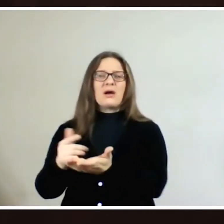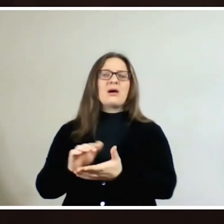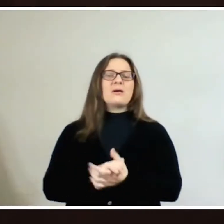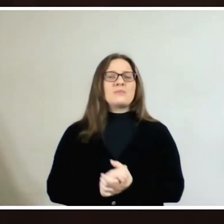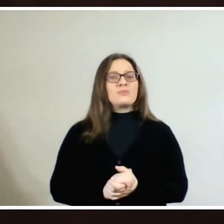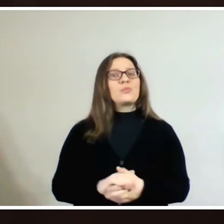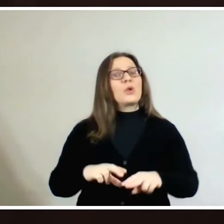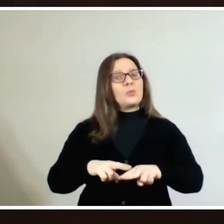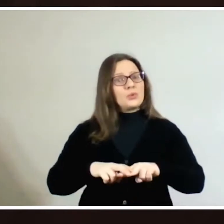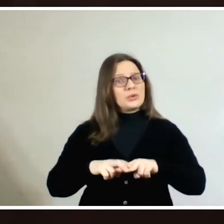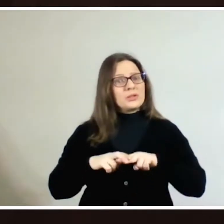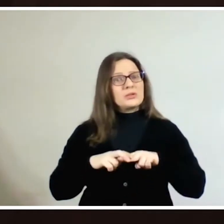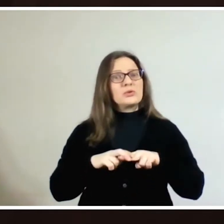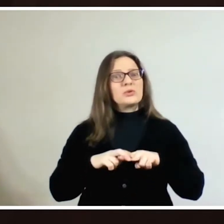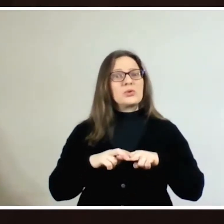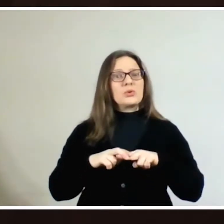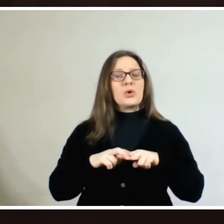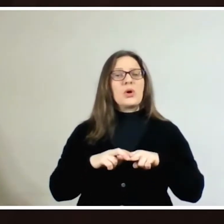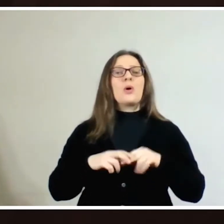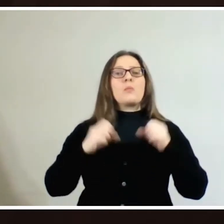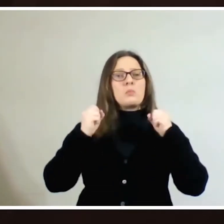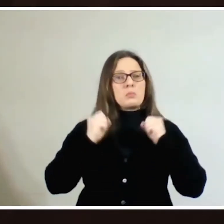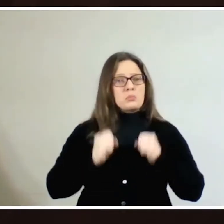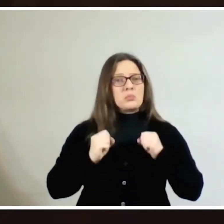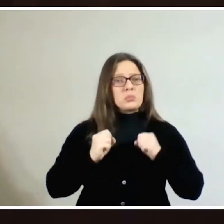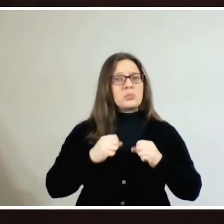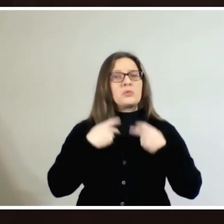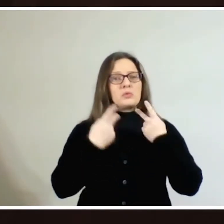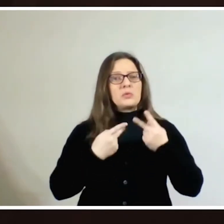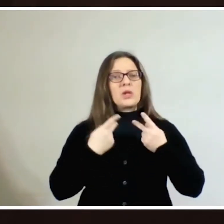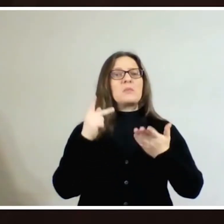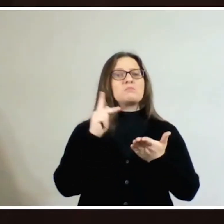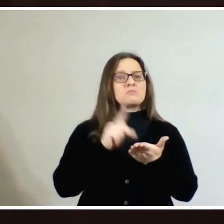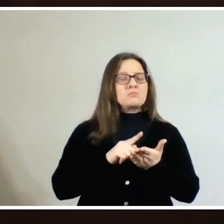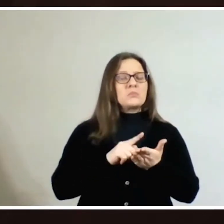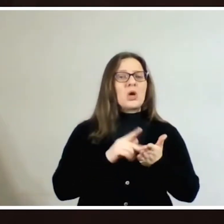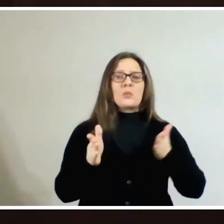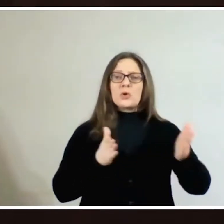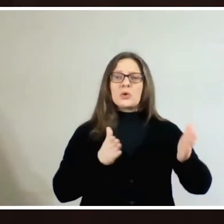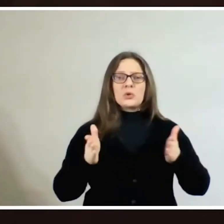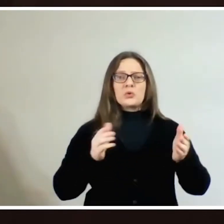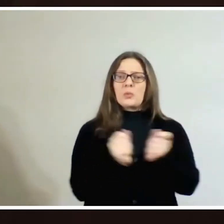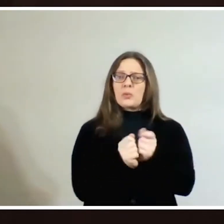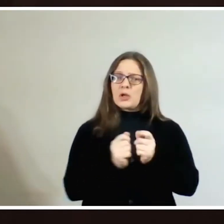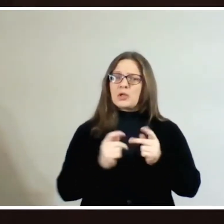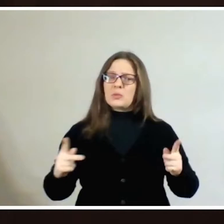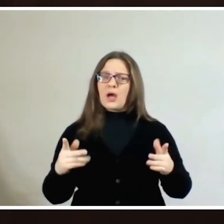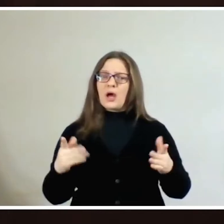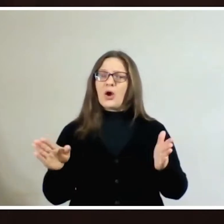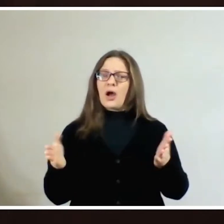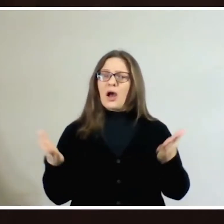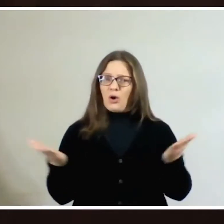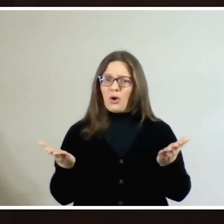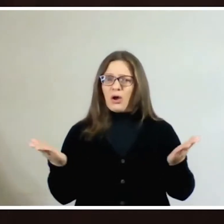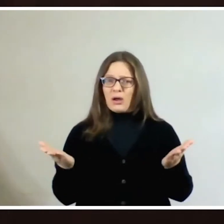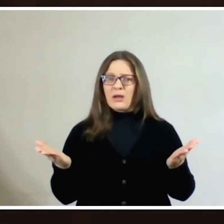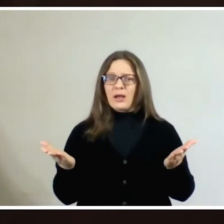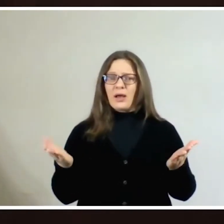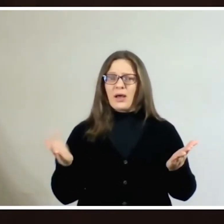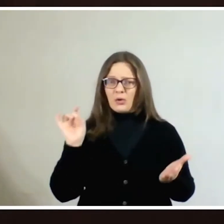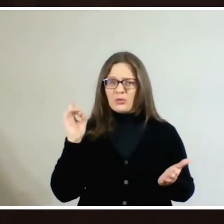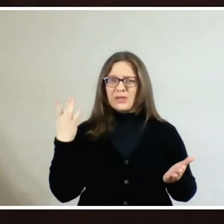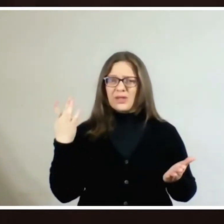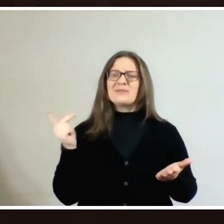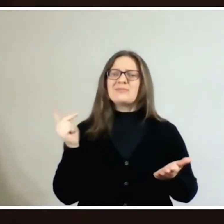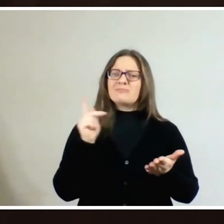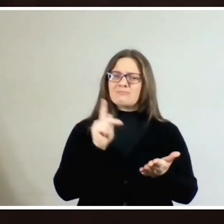dizer que a era do Apocalipse realmente está acontecendo nos nossos dias. Portanto, não há mais tempo